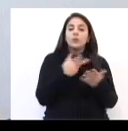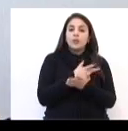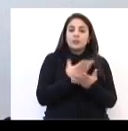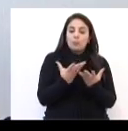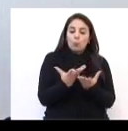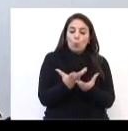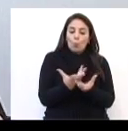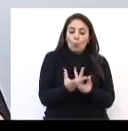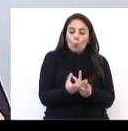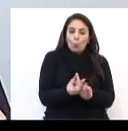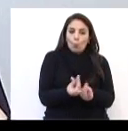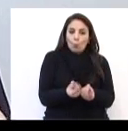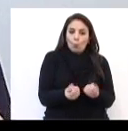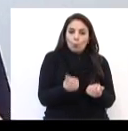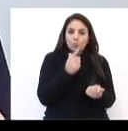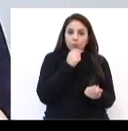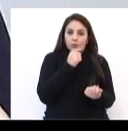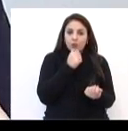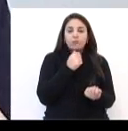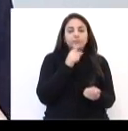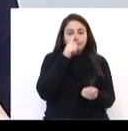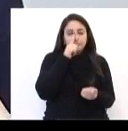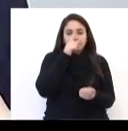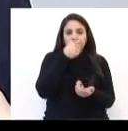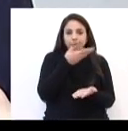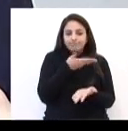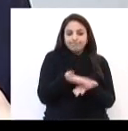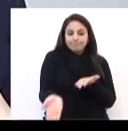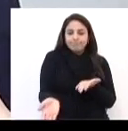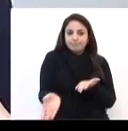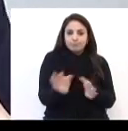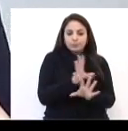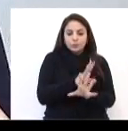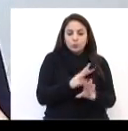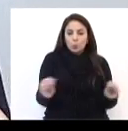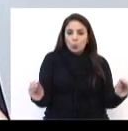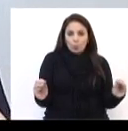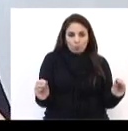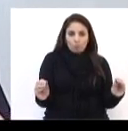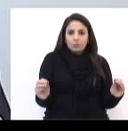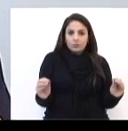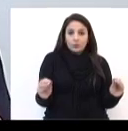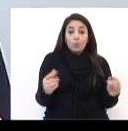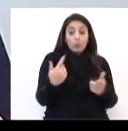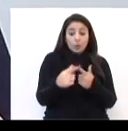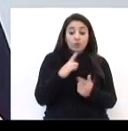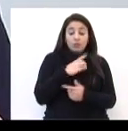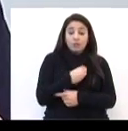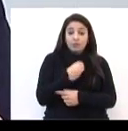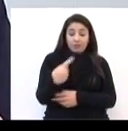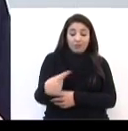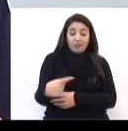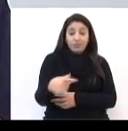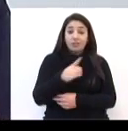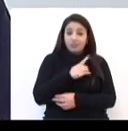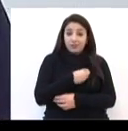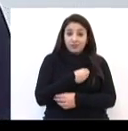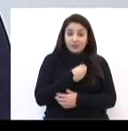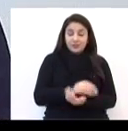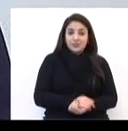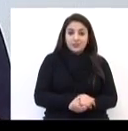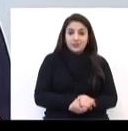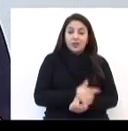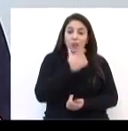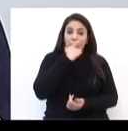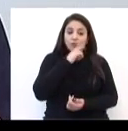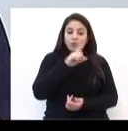nascente, tem risco de desaparecer quase que totalmente, pontualmente nesse local.